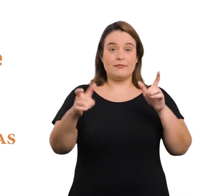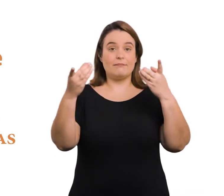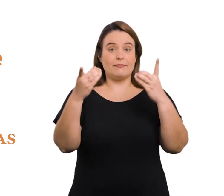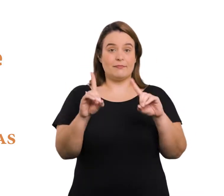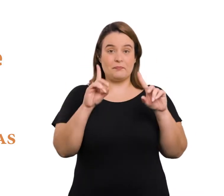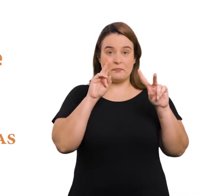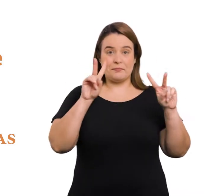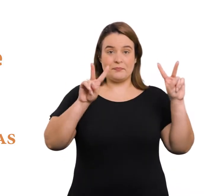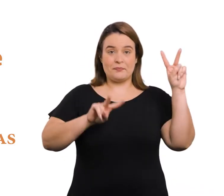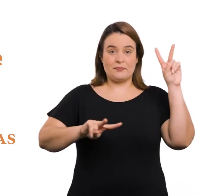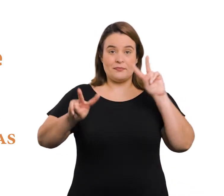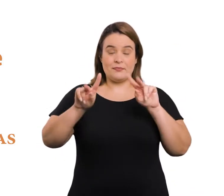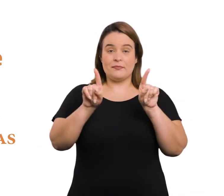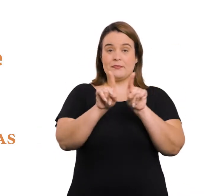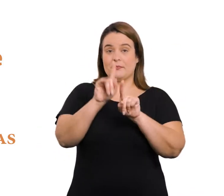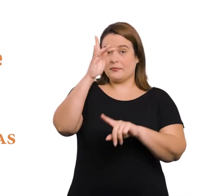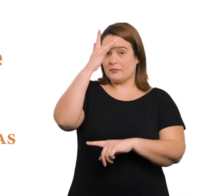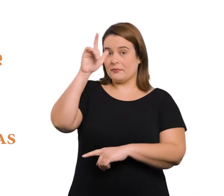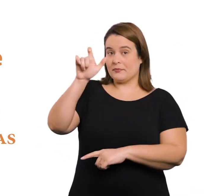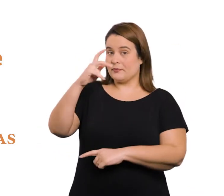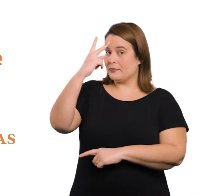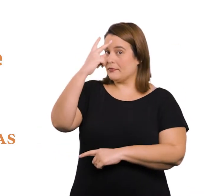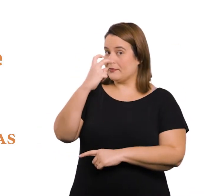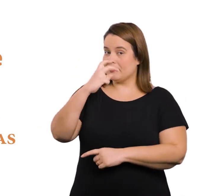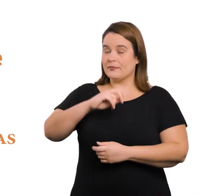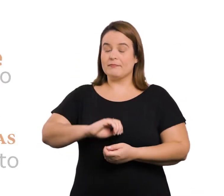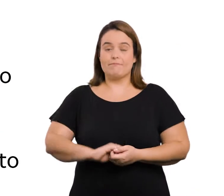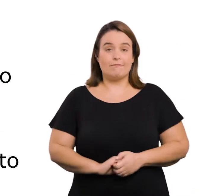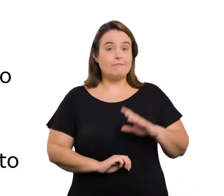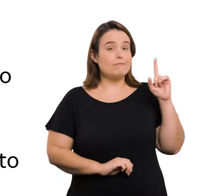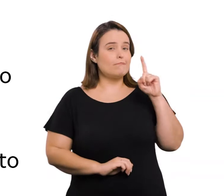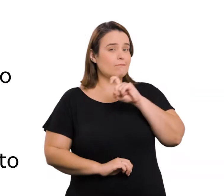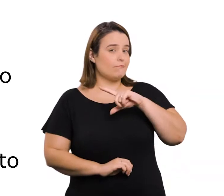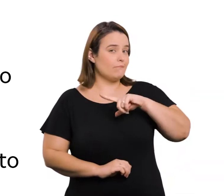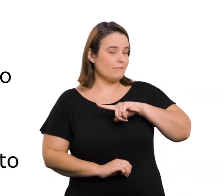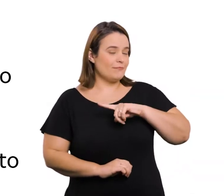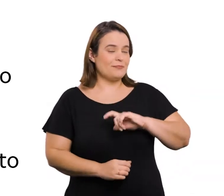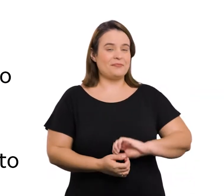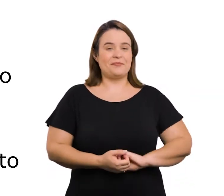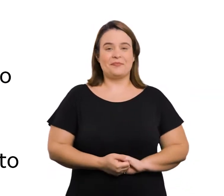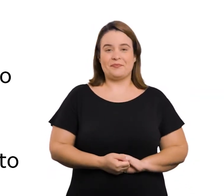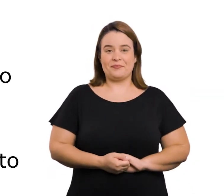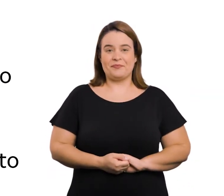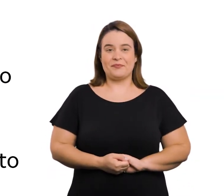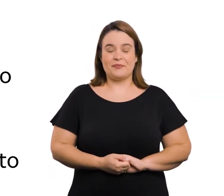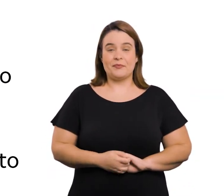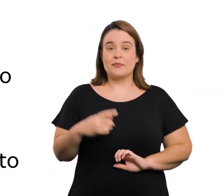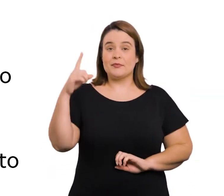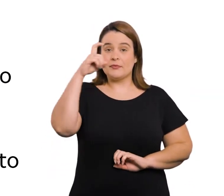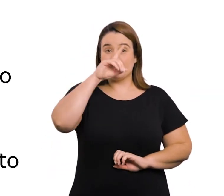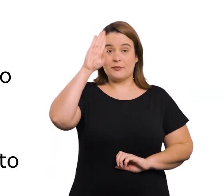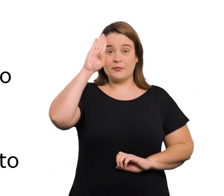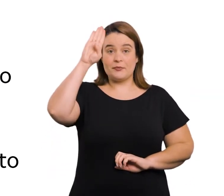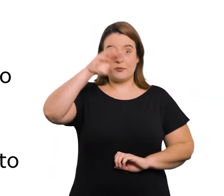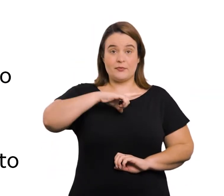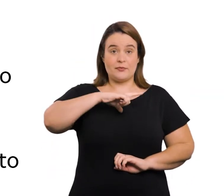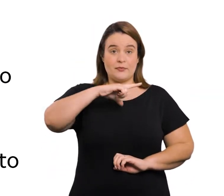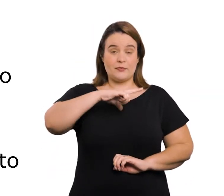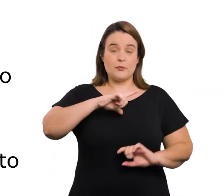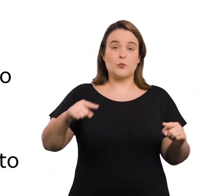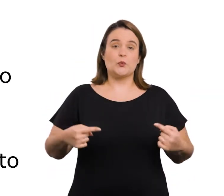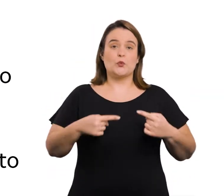Acessibilidade para pessoas com deficiência visual e pessoas cegas. Dificuldades encontradas. As principais